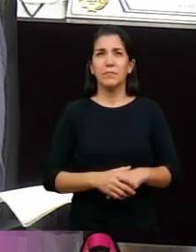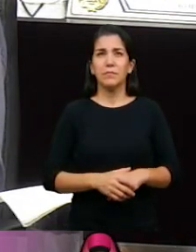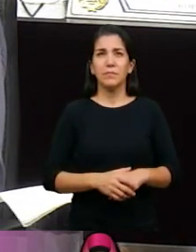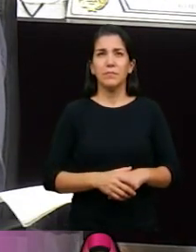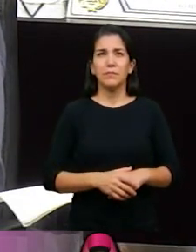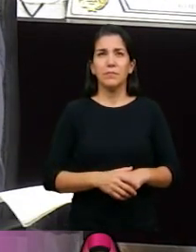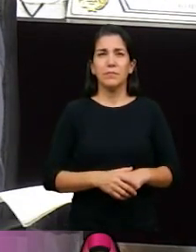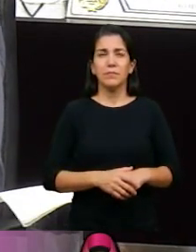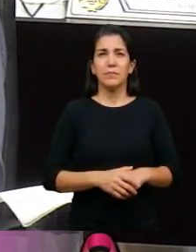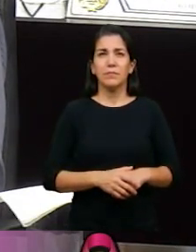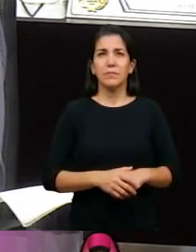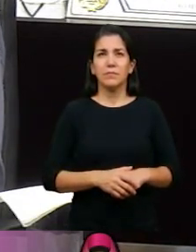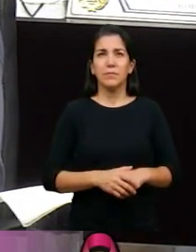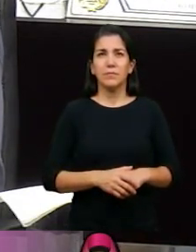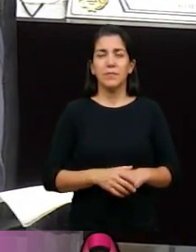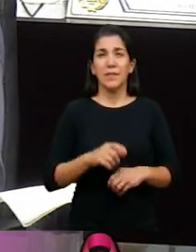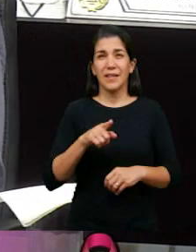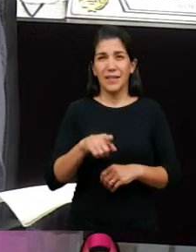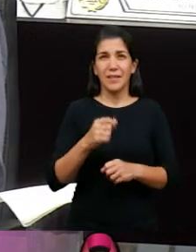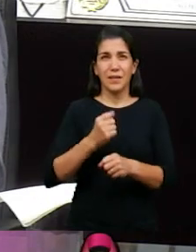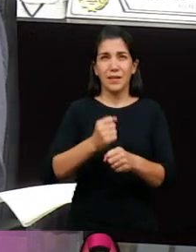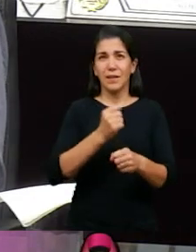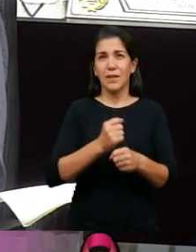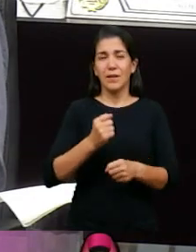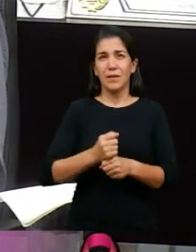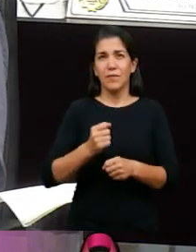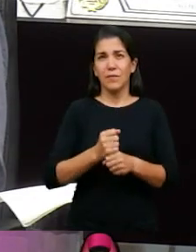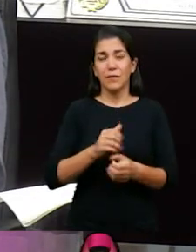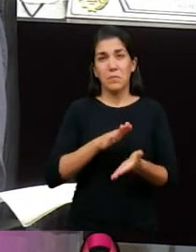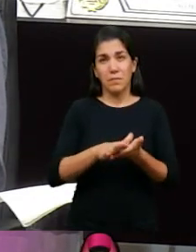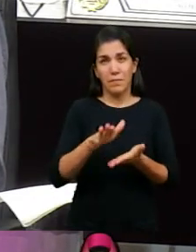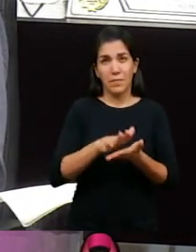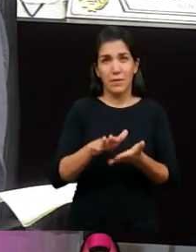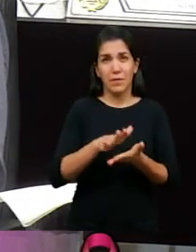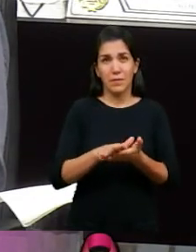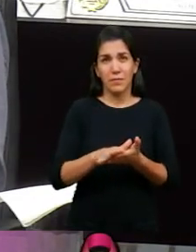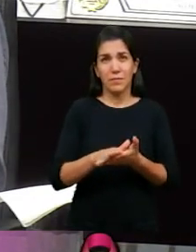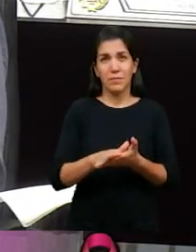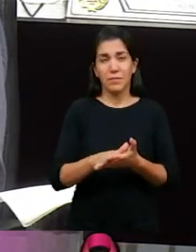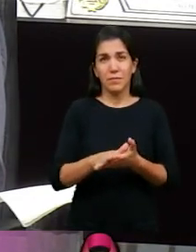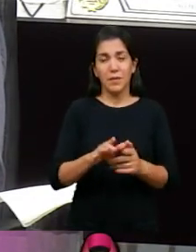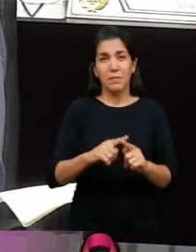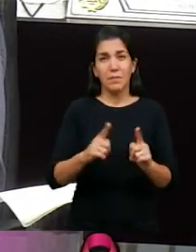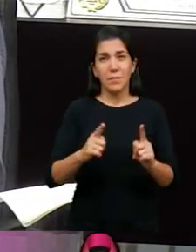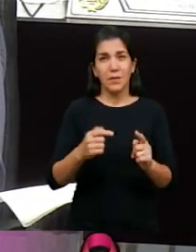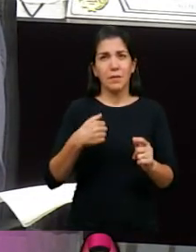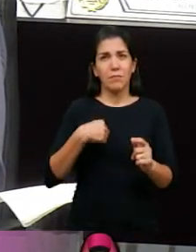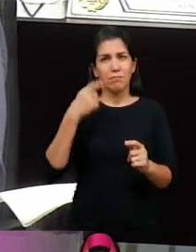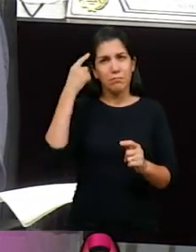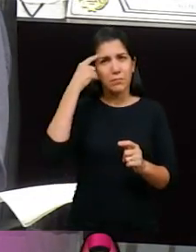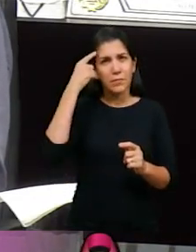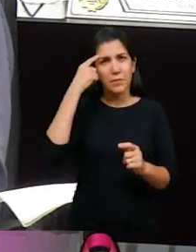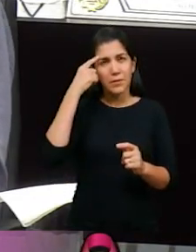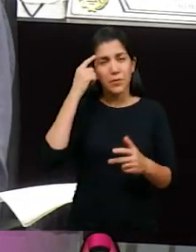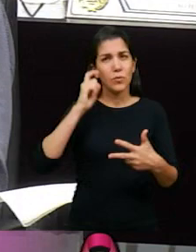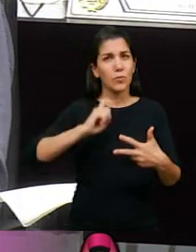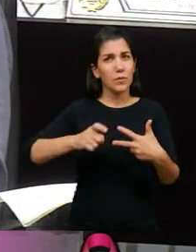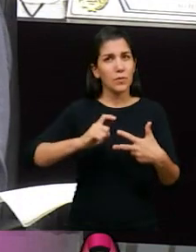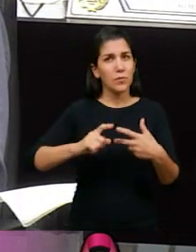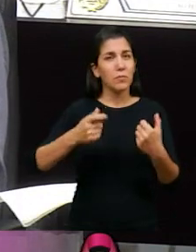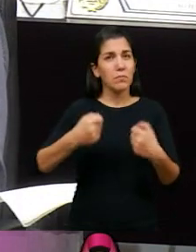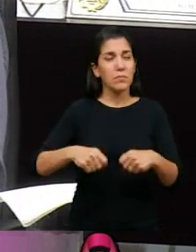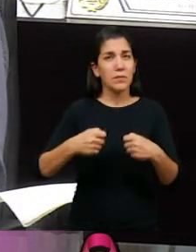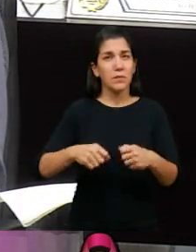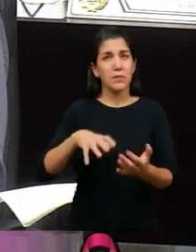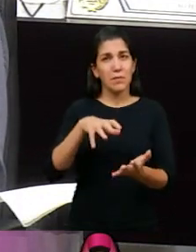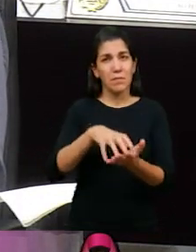um determinado valor para a reforma, e eu acho que também cabe agora o Executivo retirar aquela base e